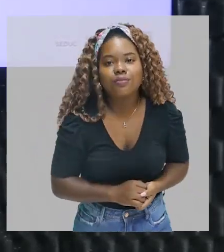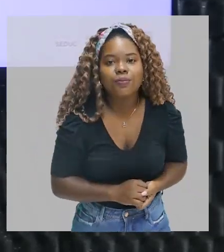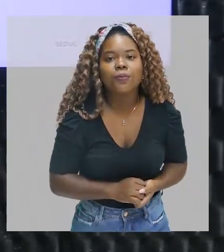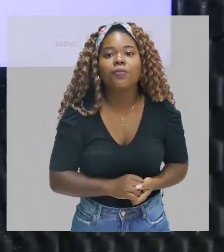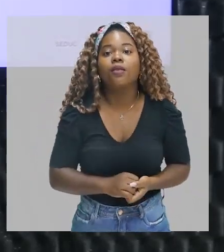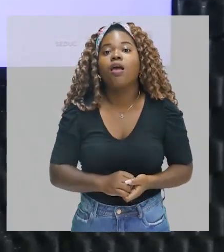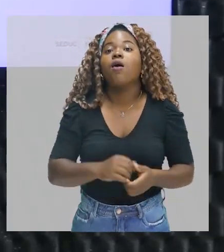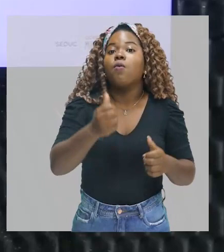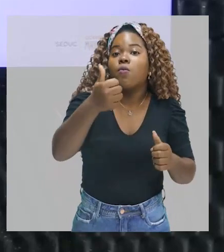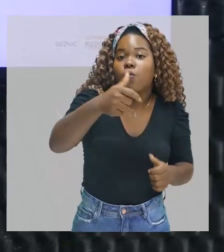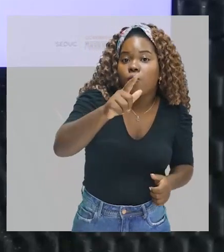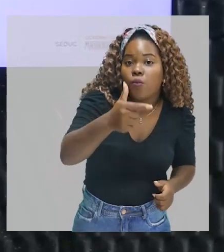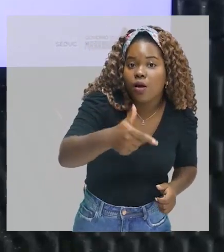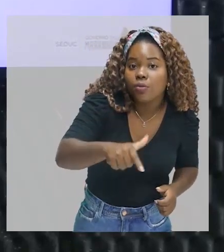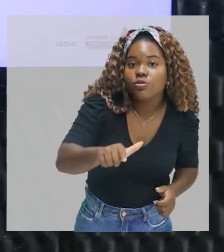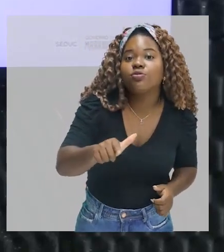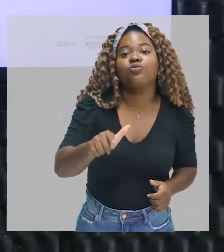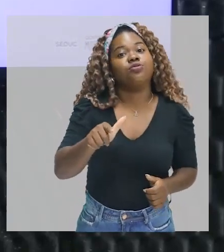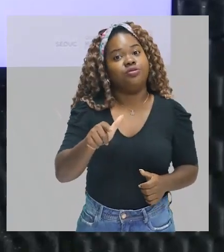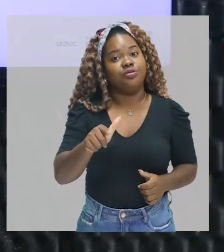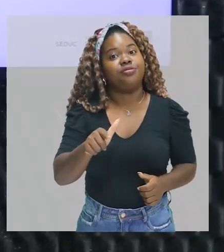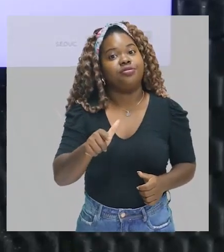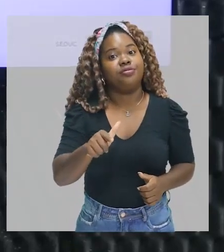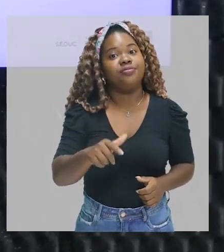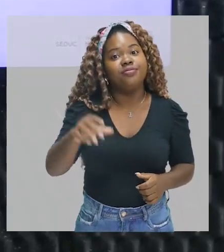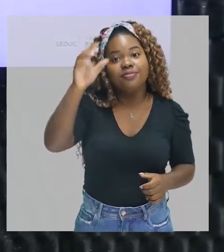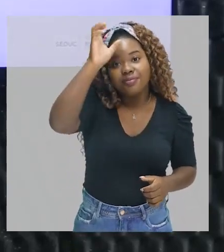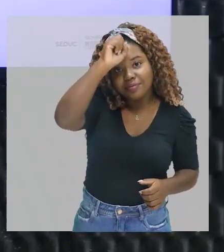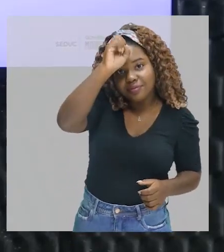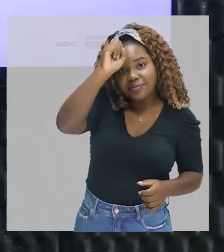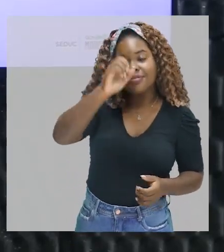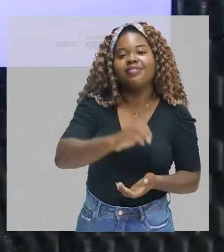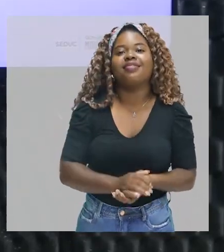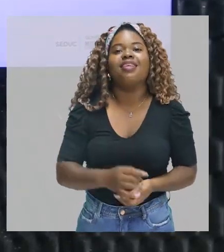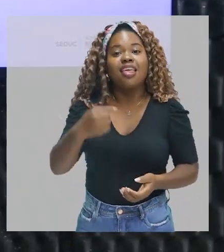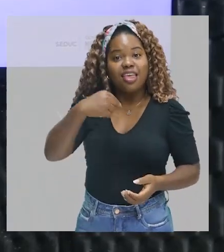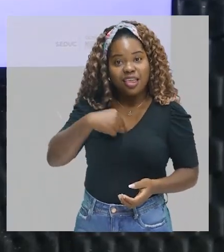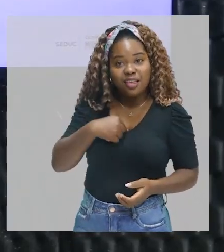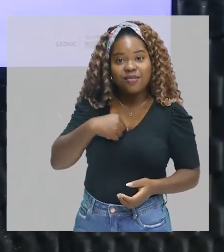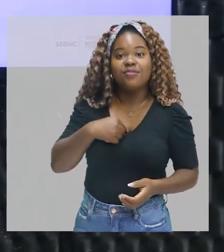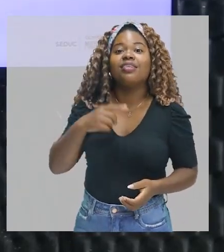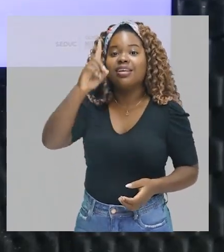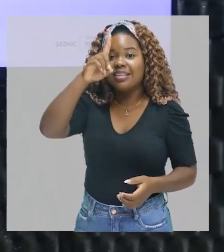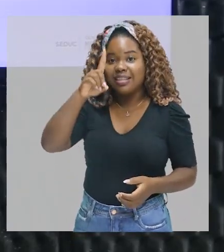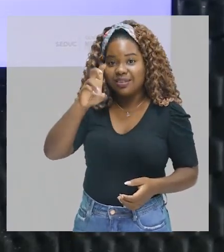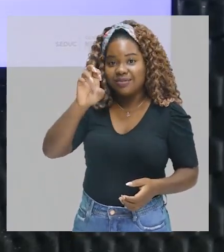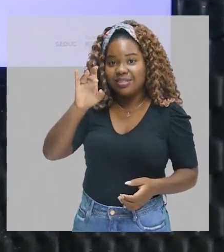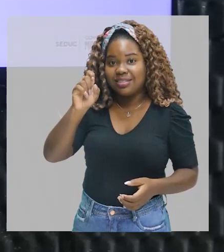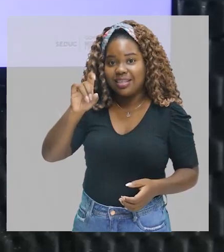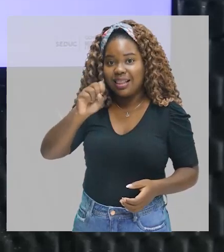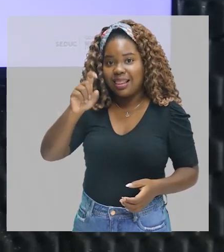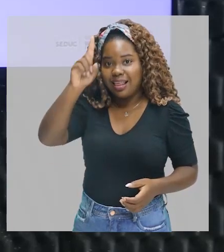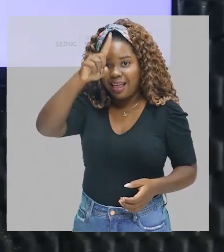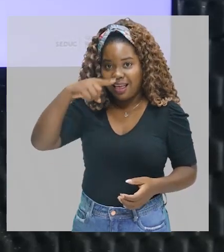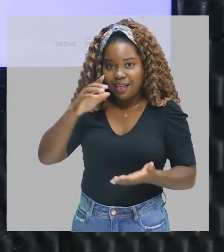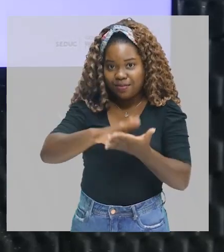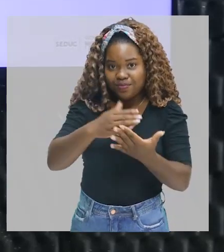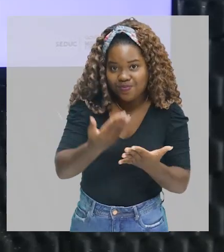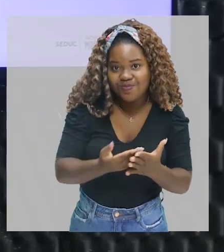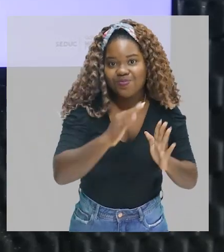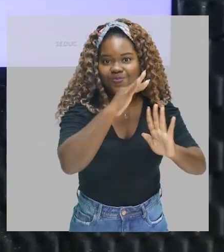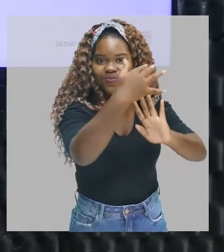vamos continuar nesse ritmo de aprendizagem, eu e a Deusileia, que hoje